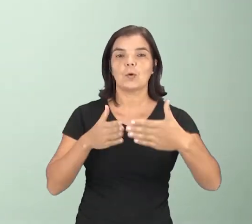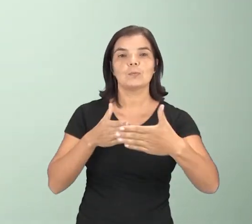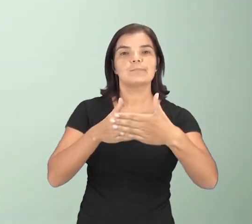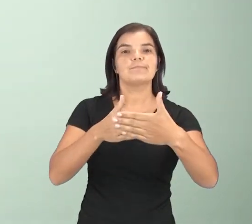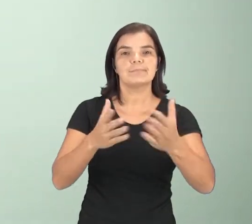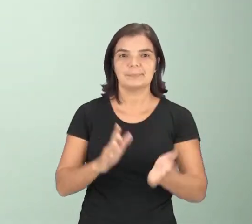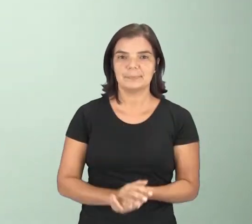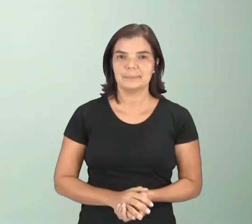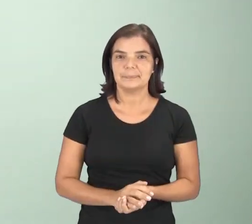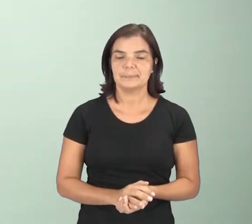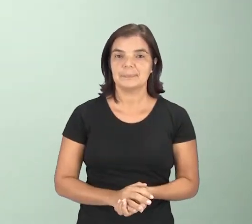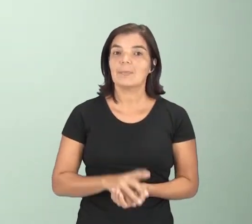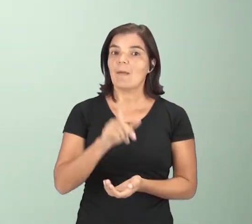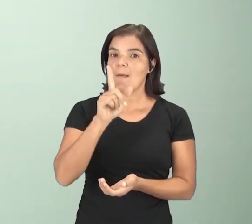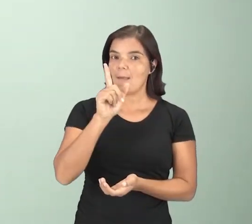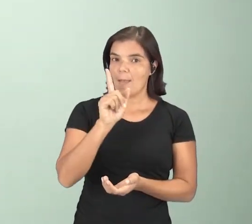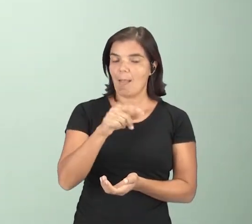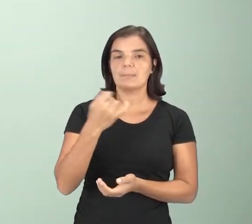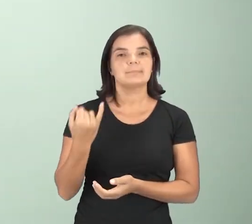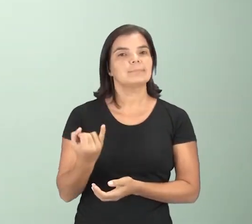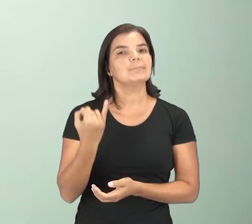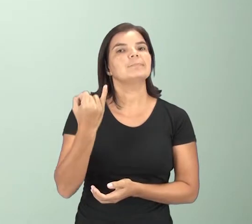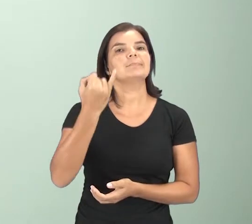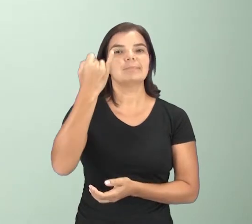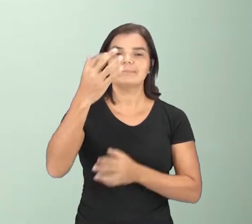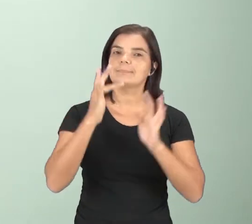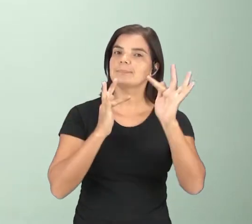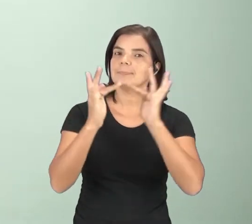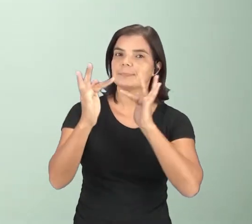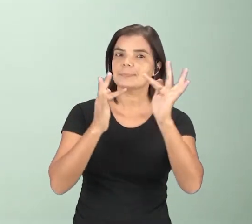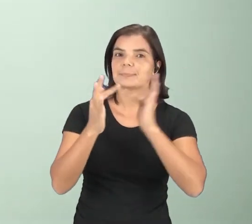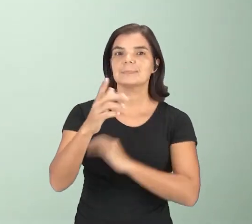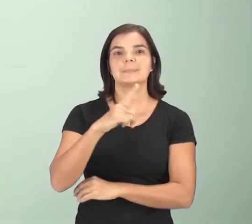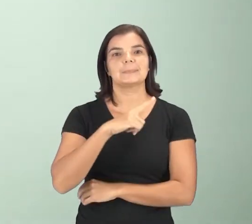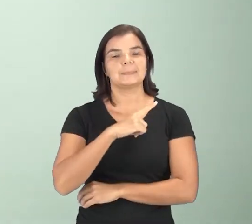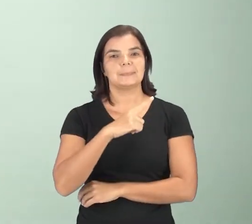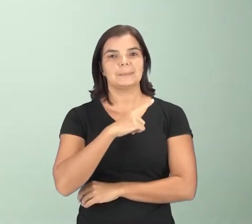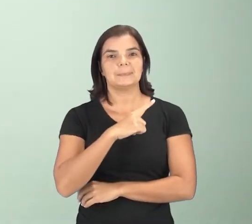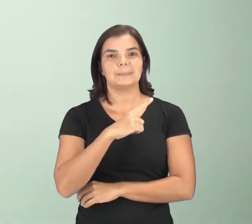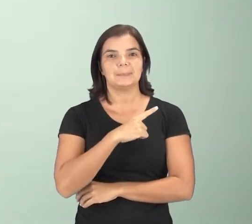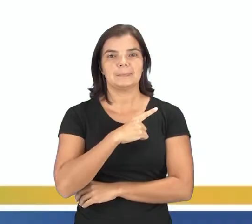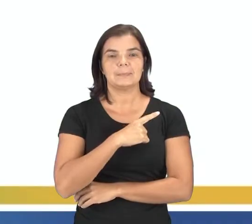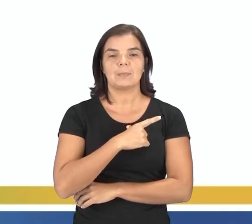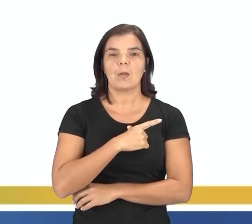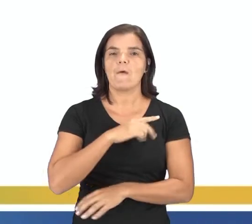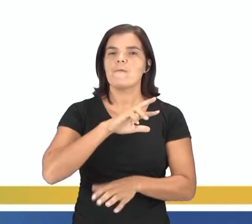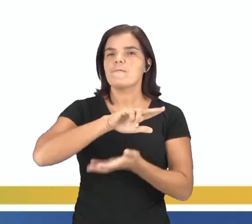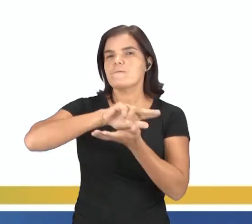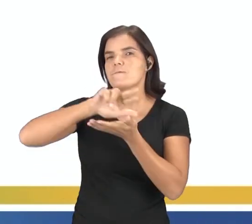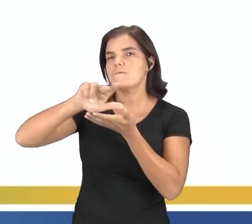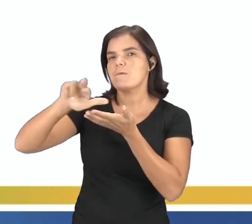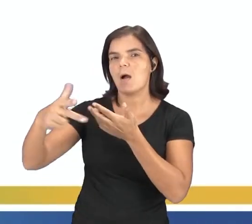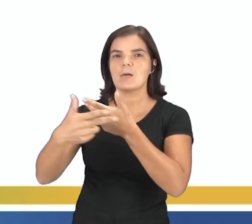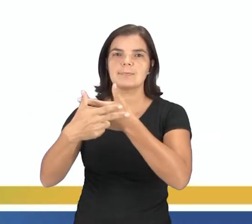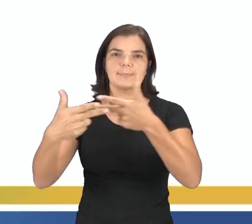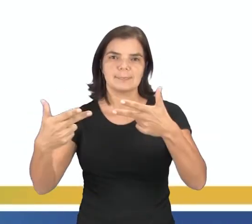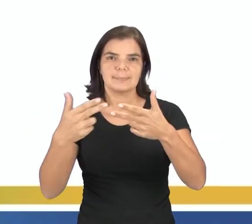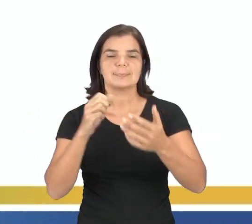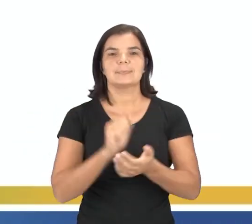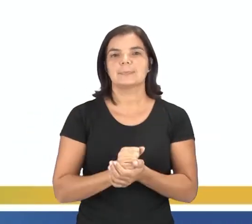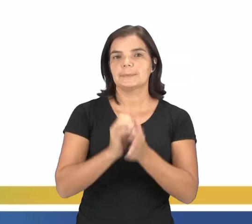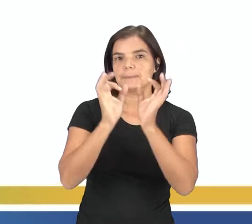impulso. É uma parte fundamental da física e que tem inúmeras aplicações,